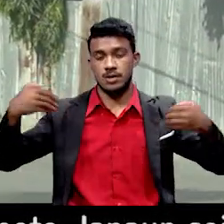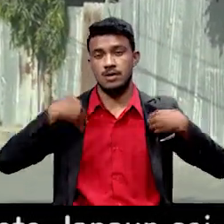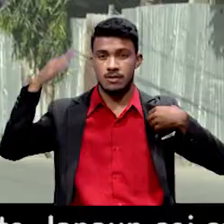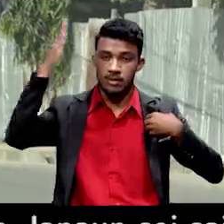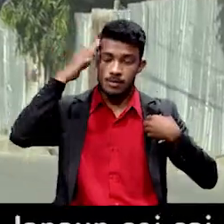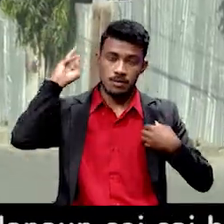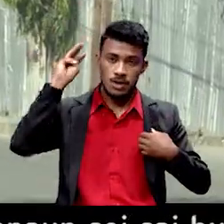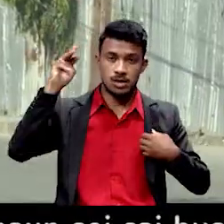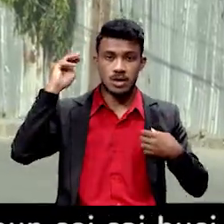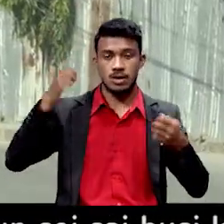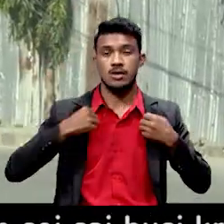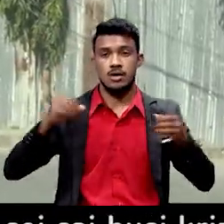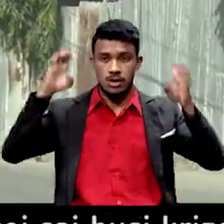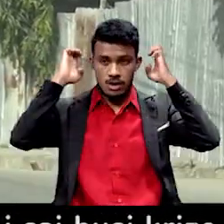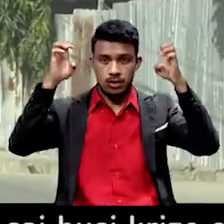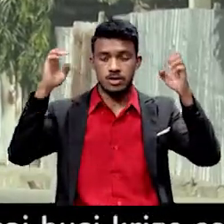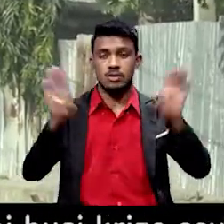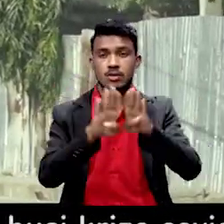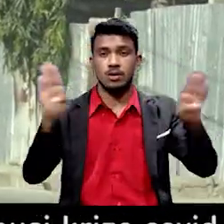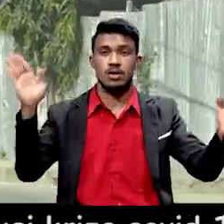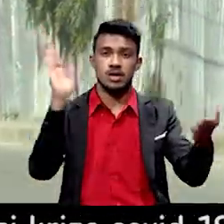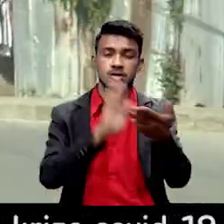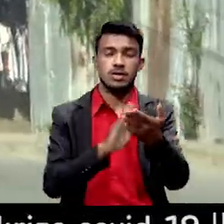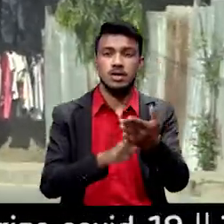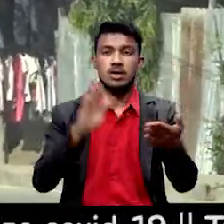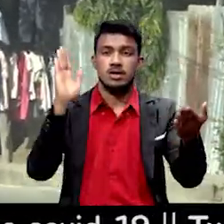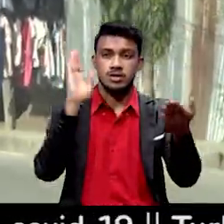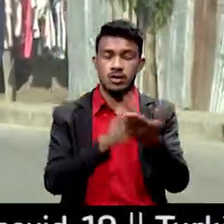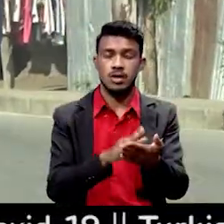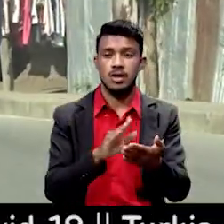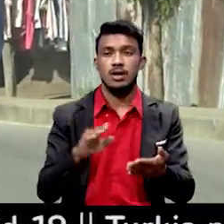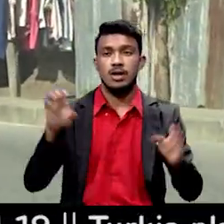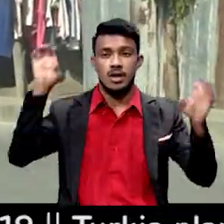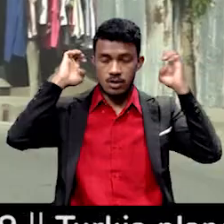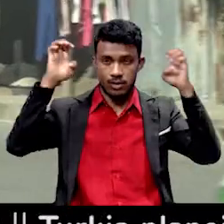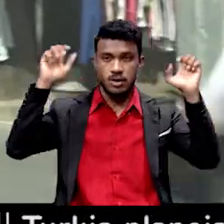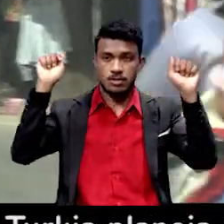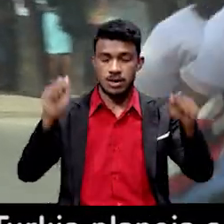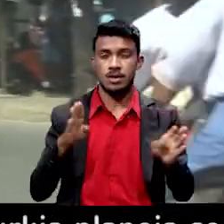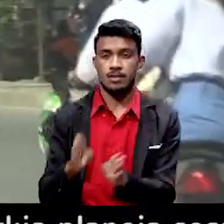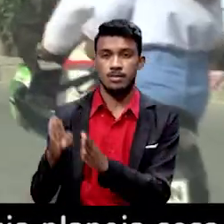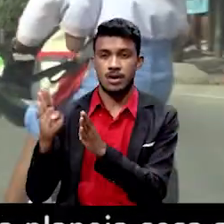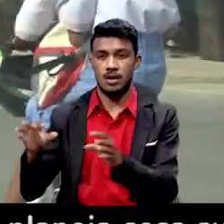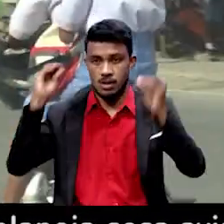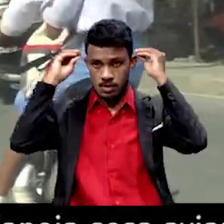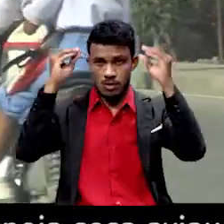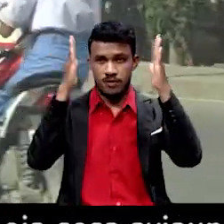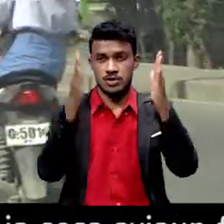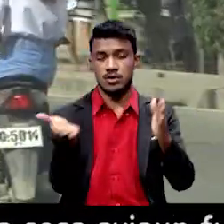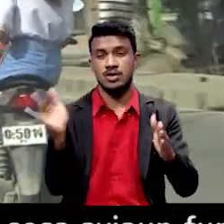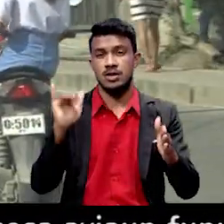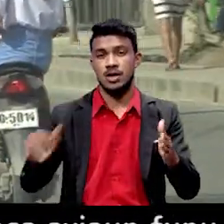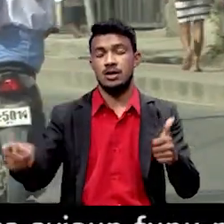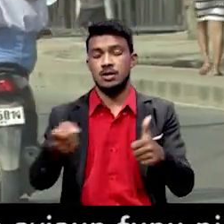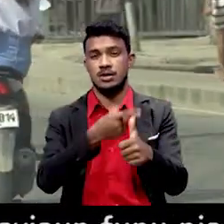Ministério da Educação, atuloca escola, honara Escola Superior Educação, nebe bele prepara professor sira desde